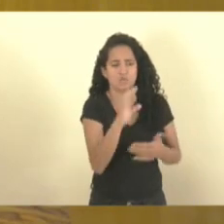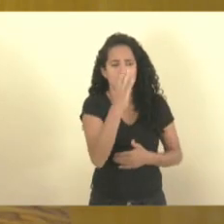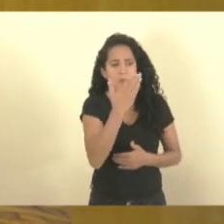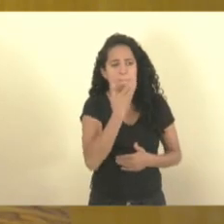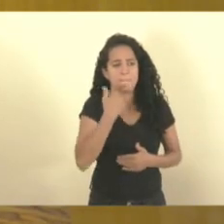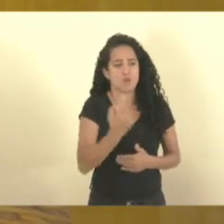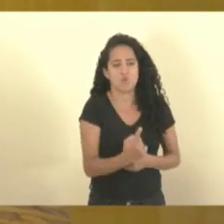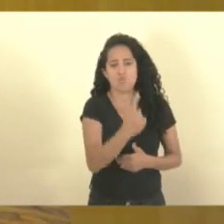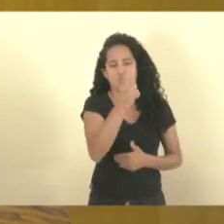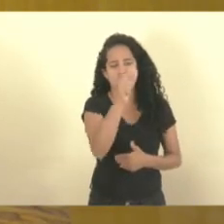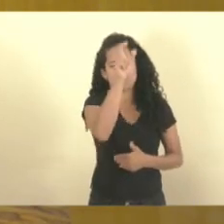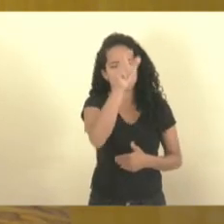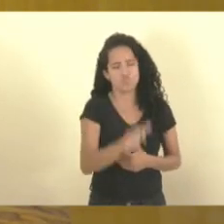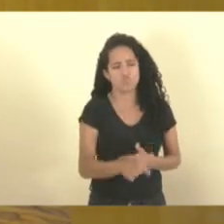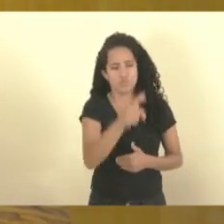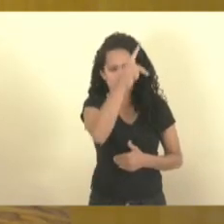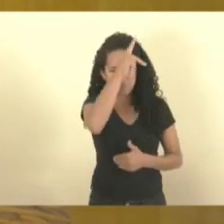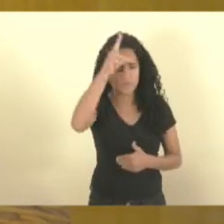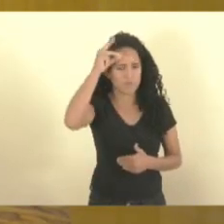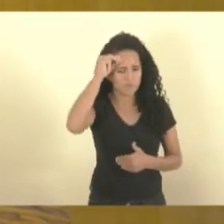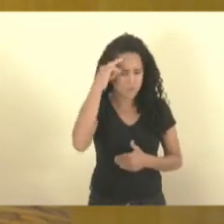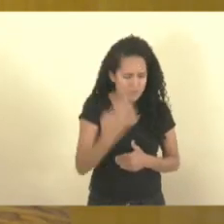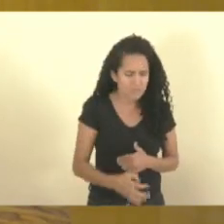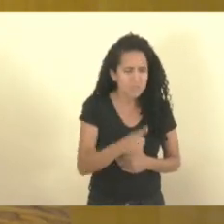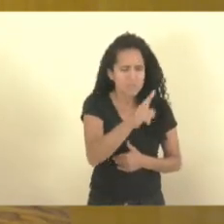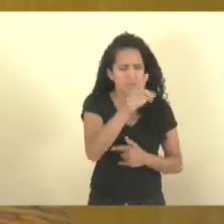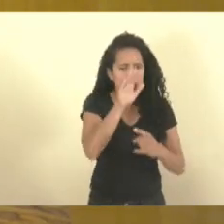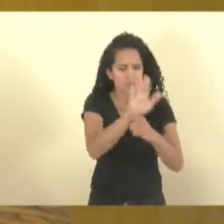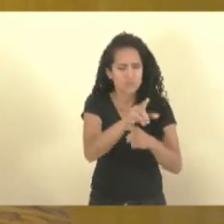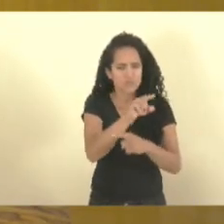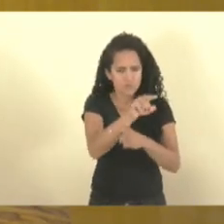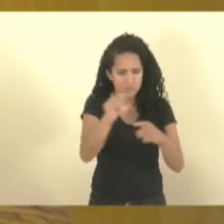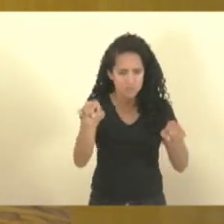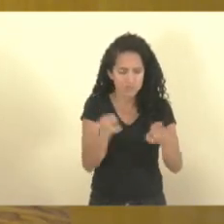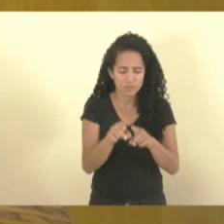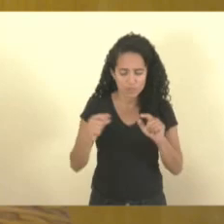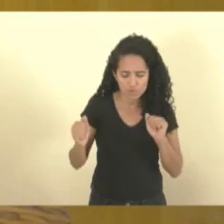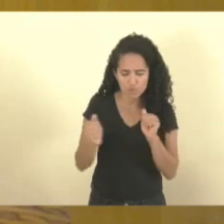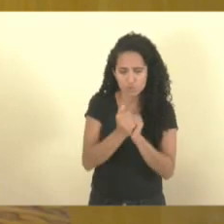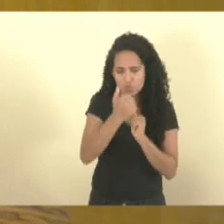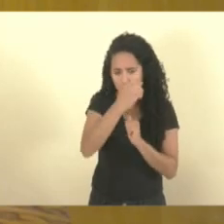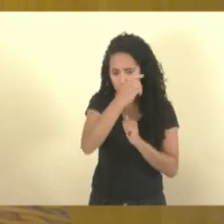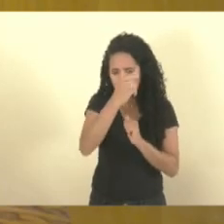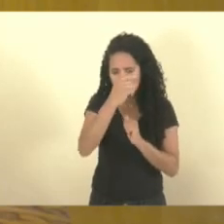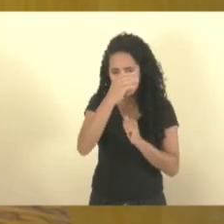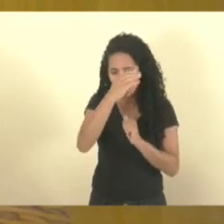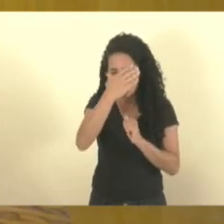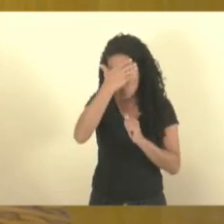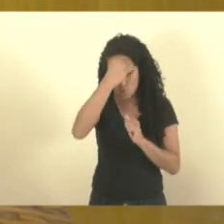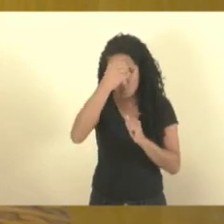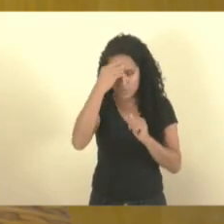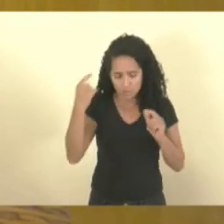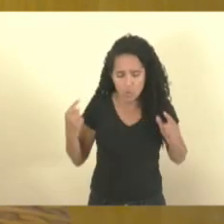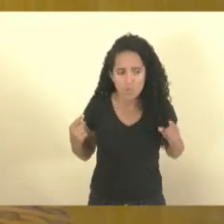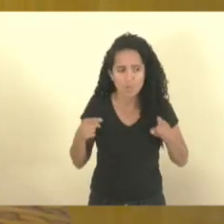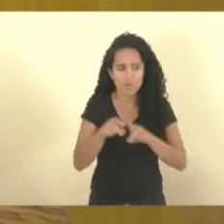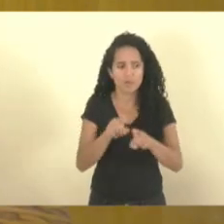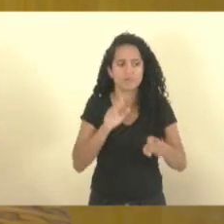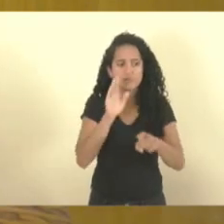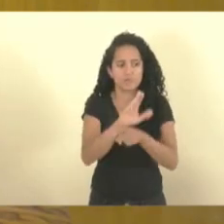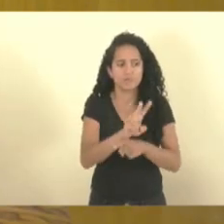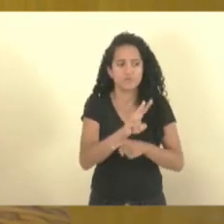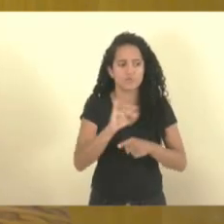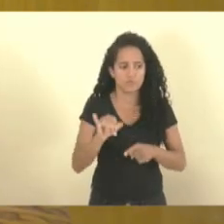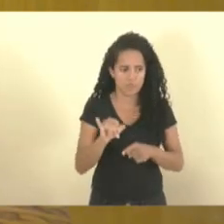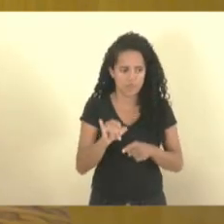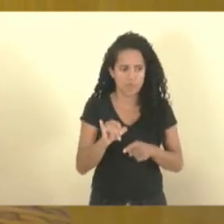tenho certeza que ele vai entrar nessa briga, juntamente com o governador Renato Casagrande, que tem feito